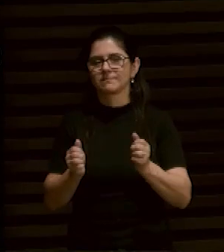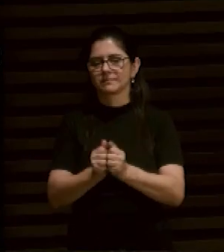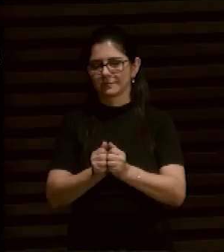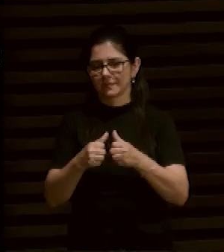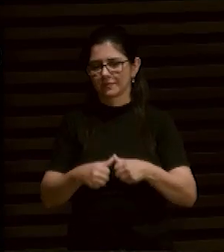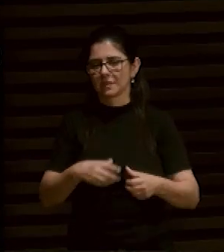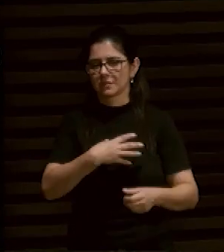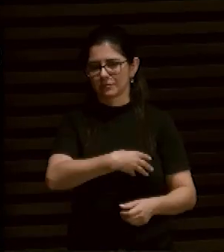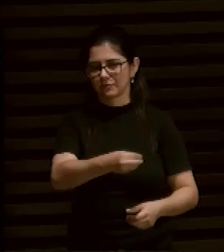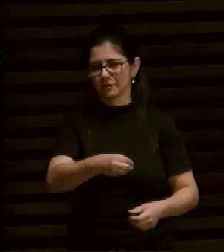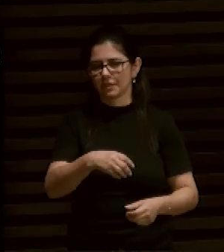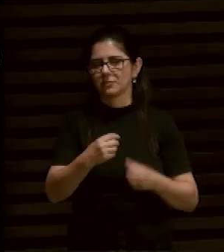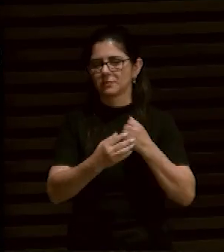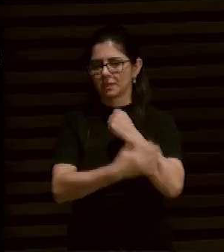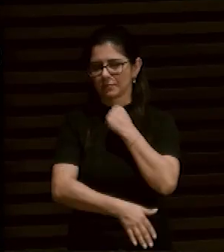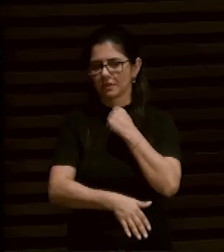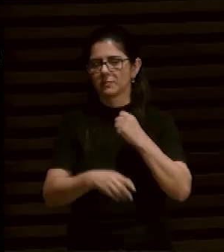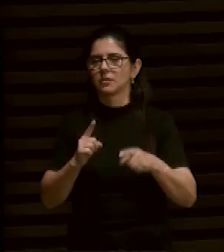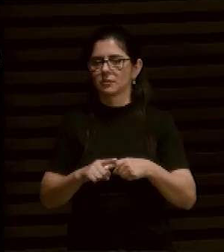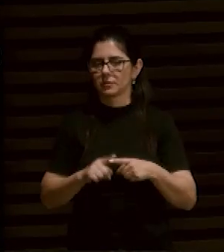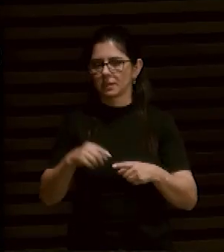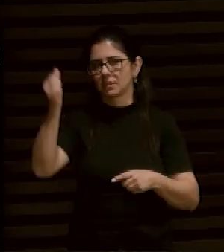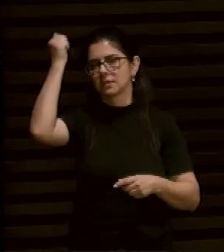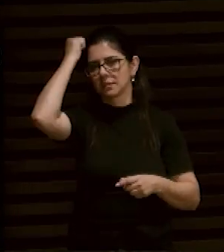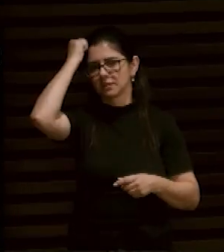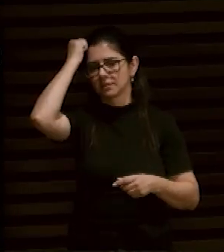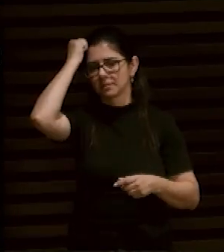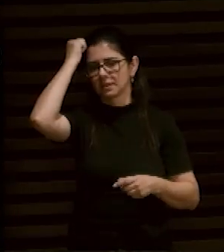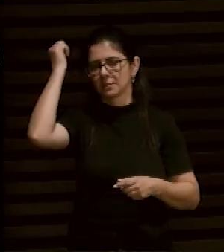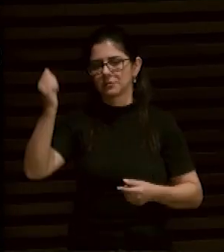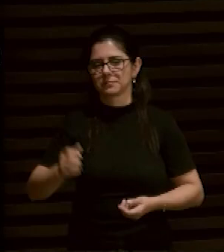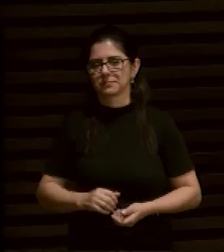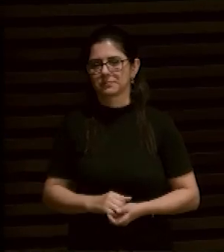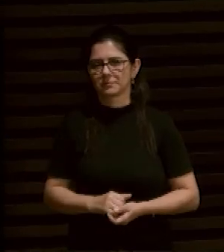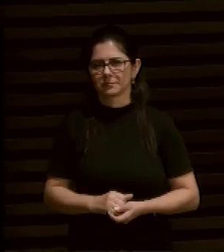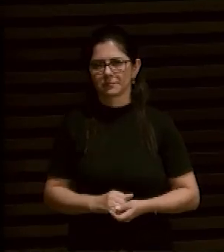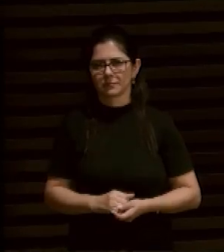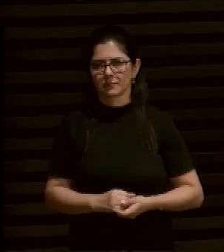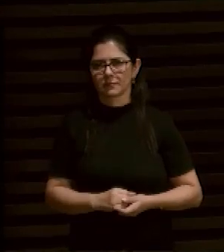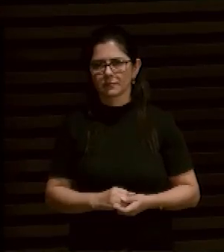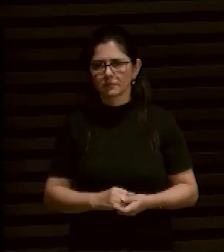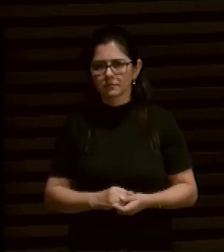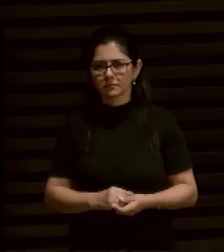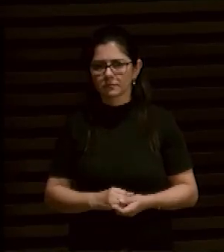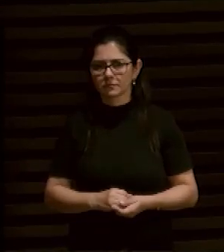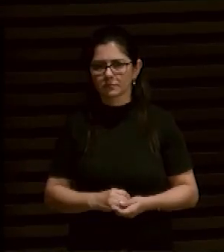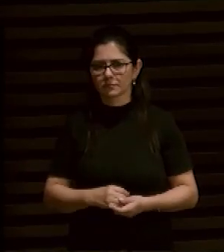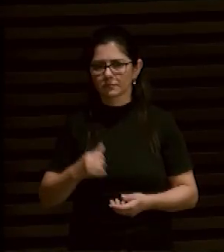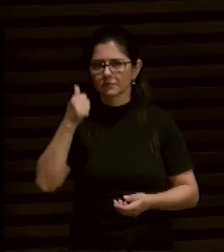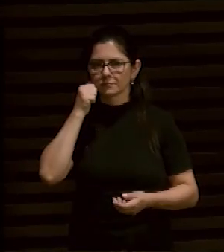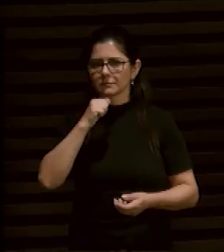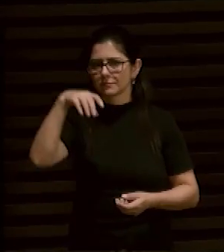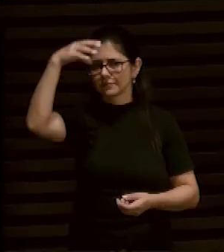quem é maior do que Jonas. A rainha do sul se levantará no juízo com